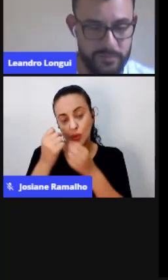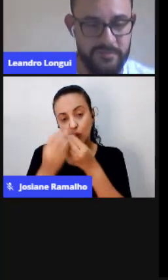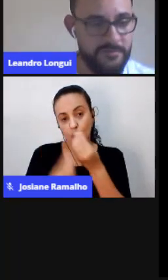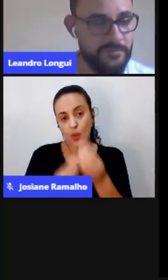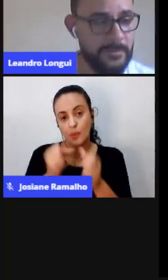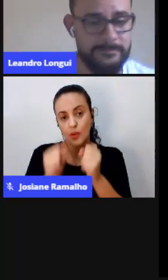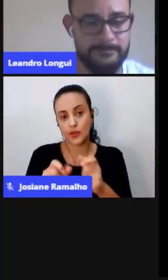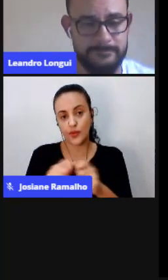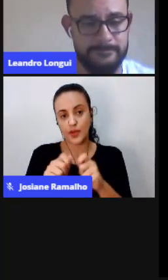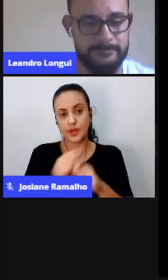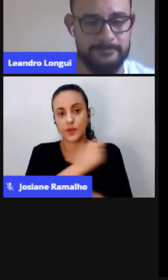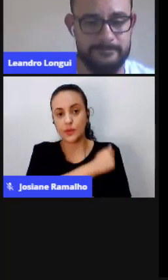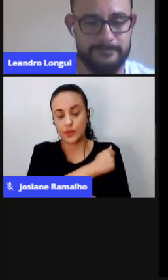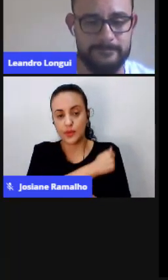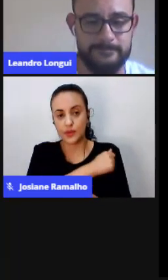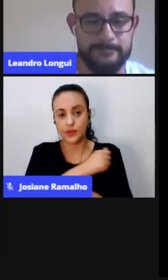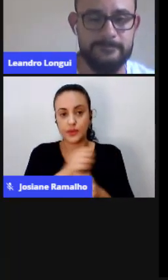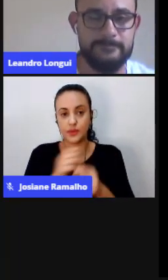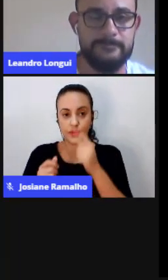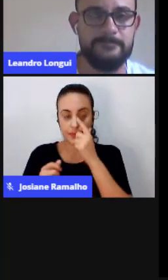Próximo slide, por favor.